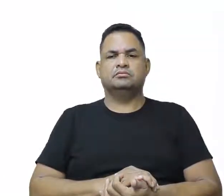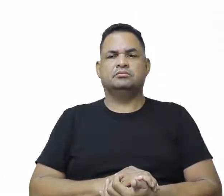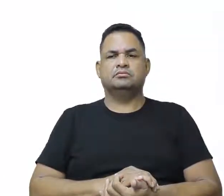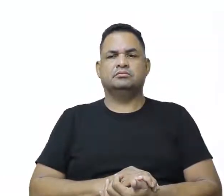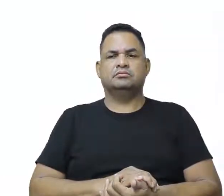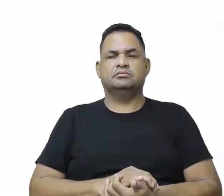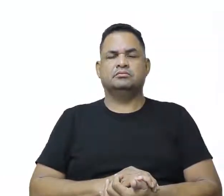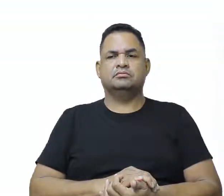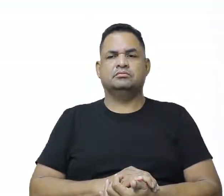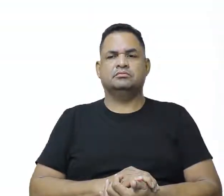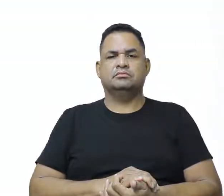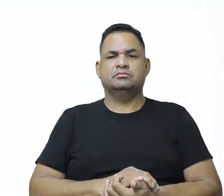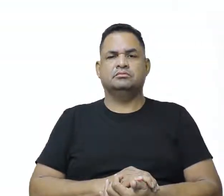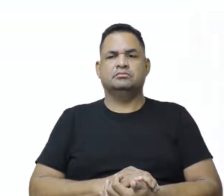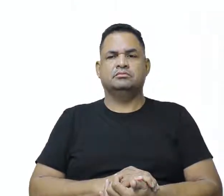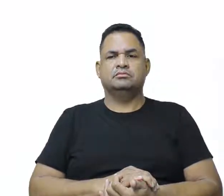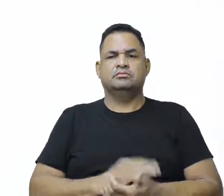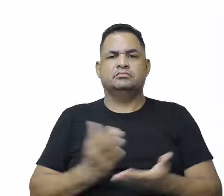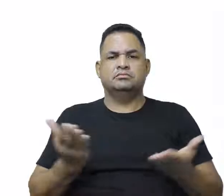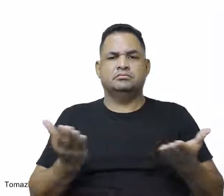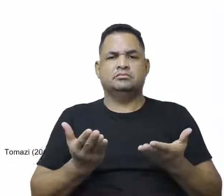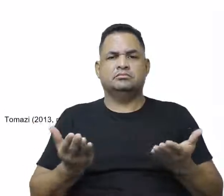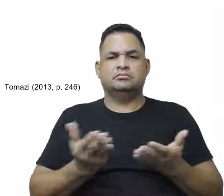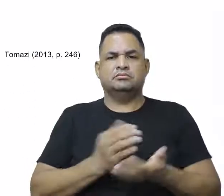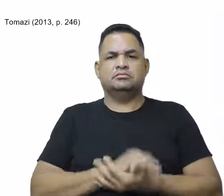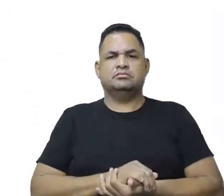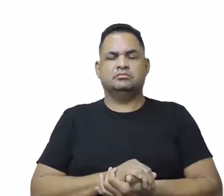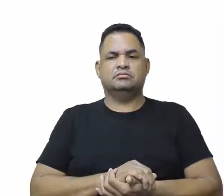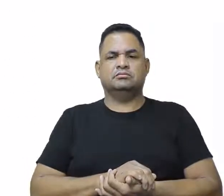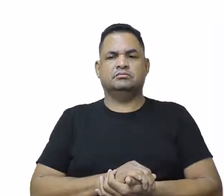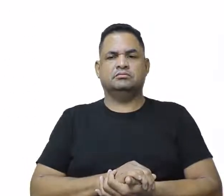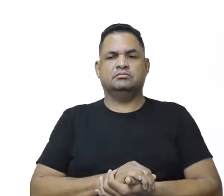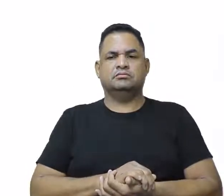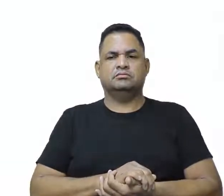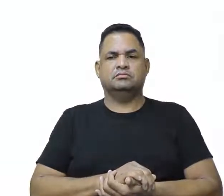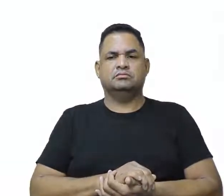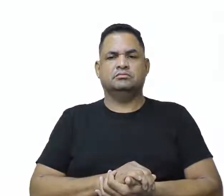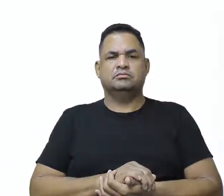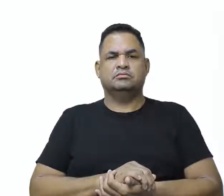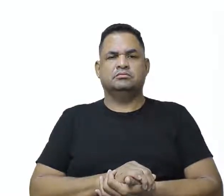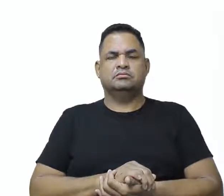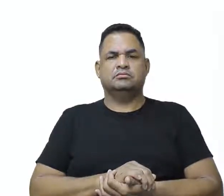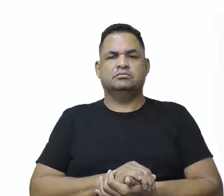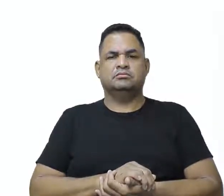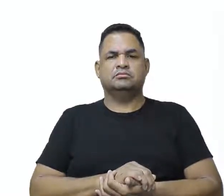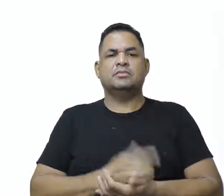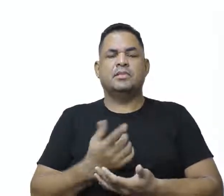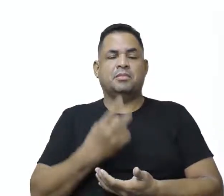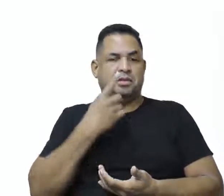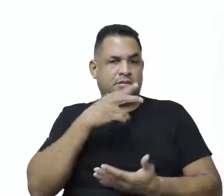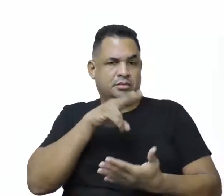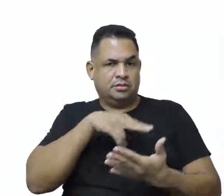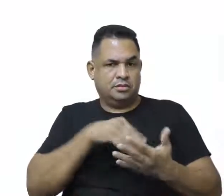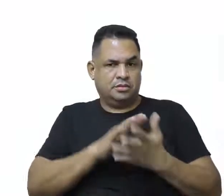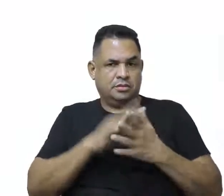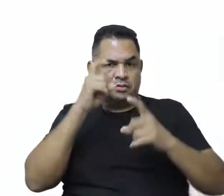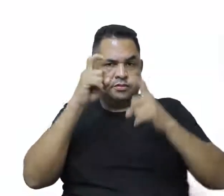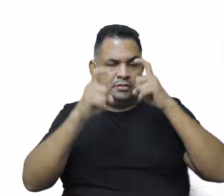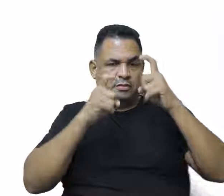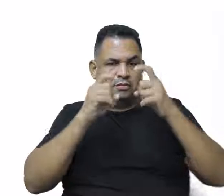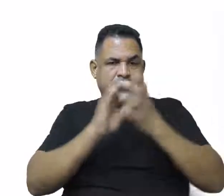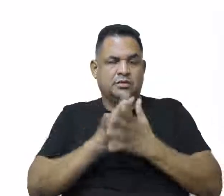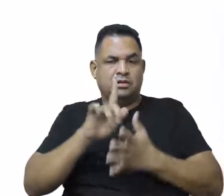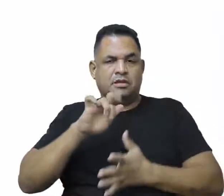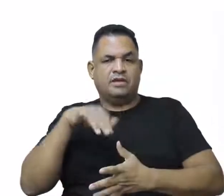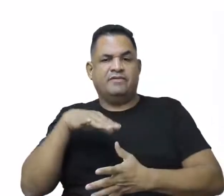né, nós vamos falar sobre... e aí eu acabei de ler, né, a grande preocupação do Levi-Strauss